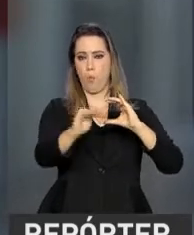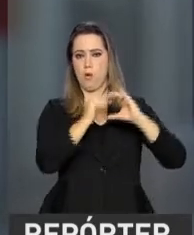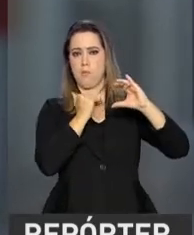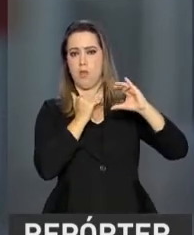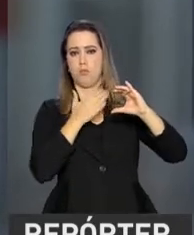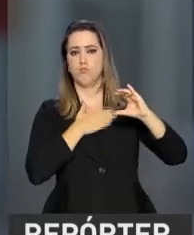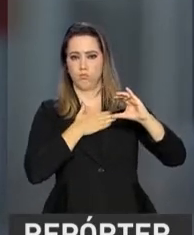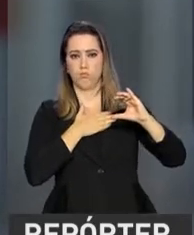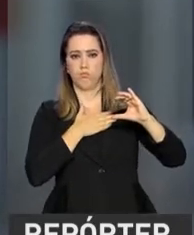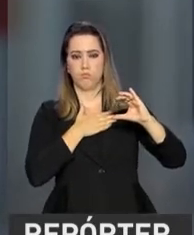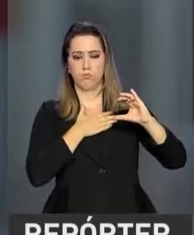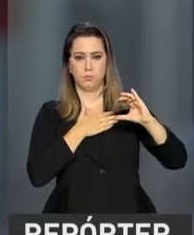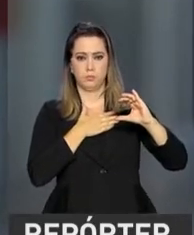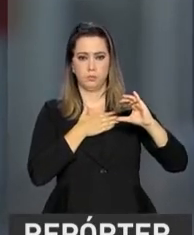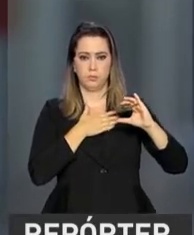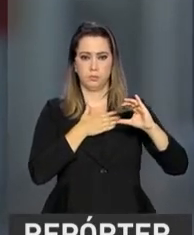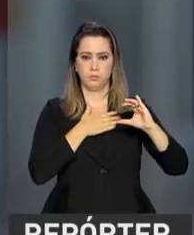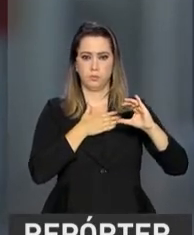para